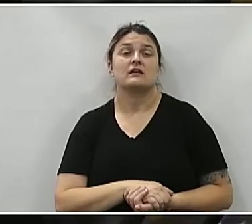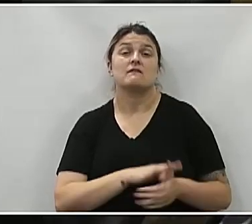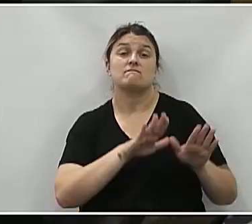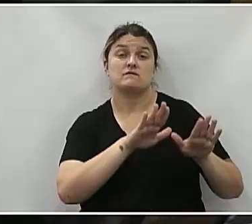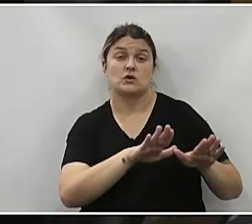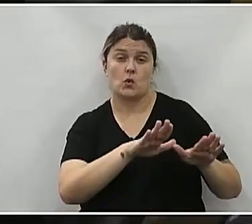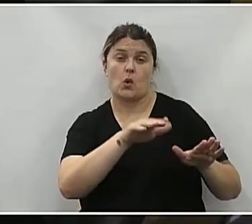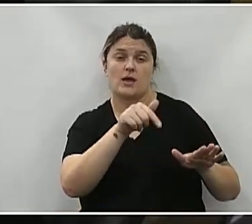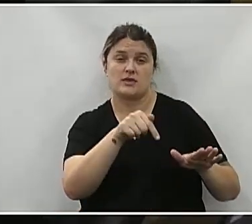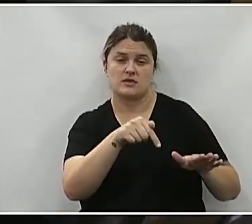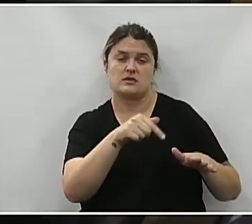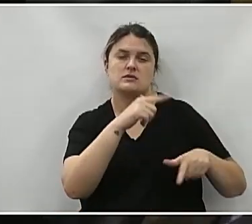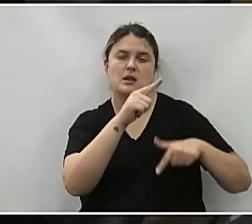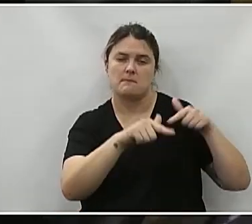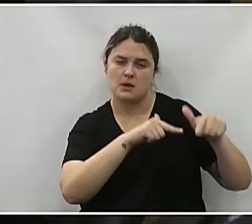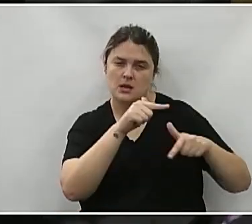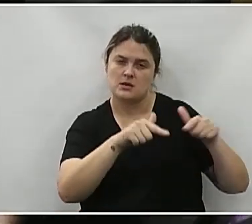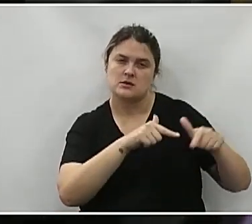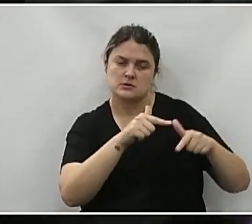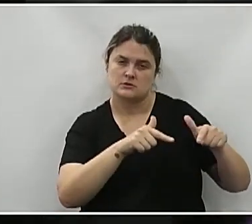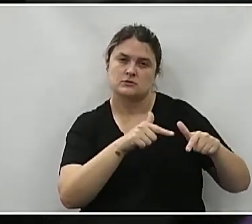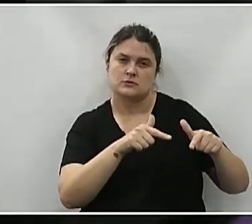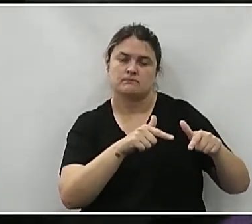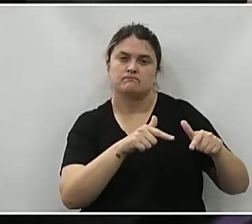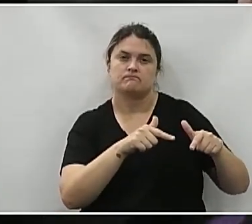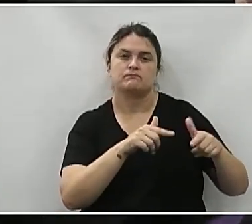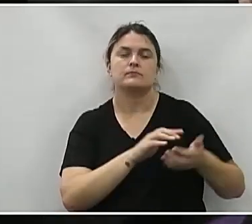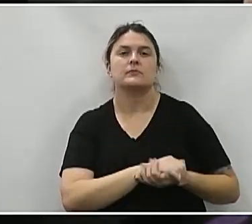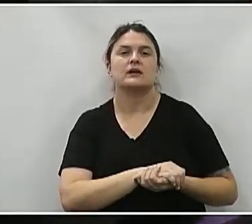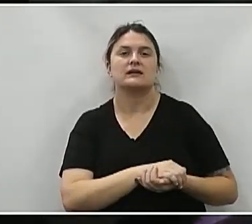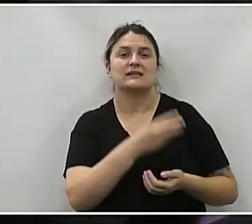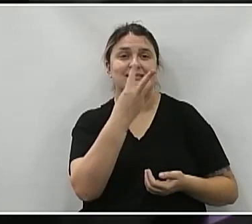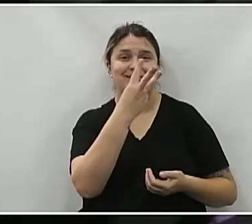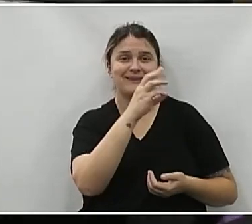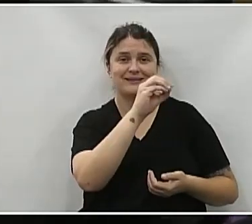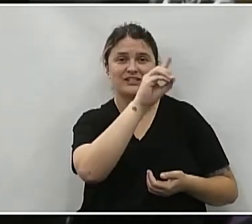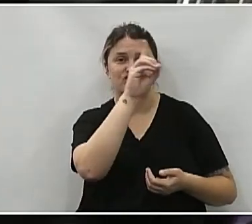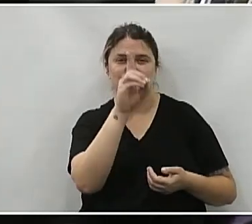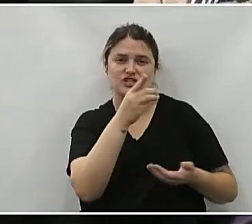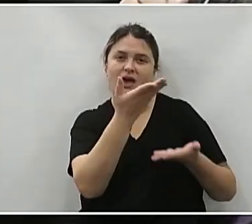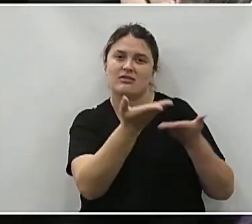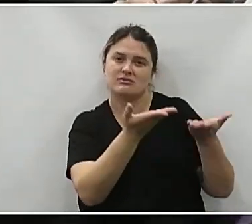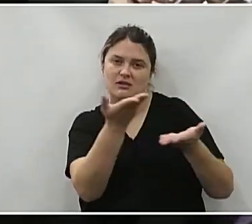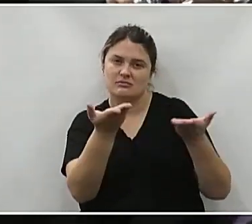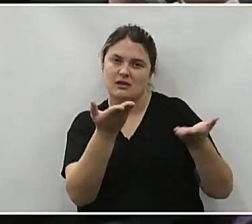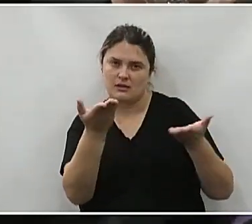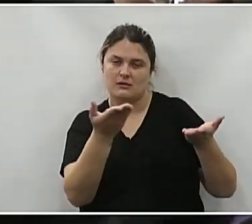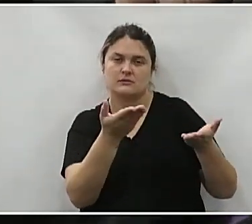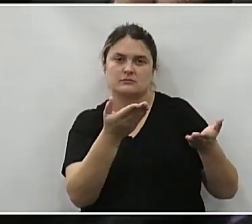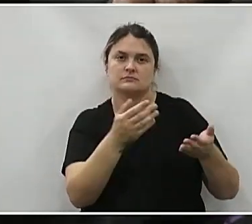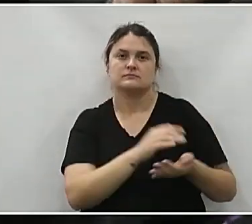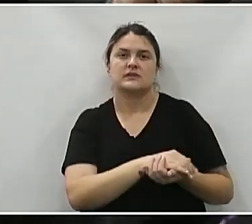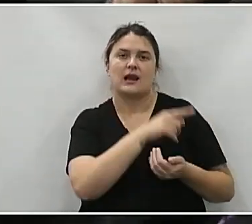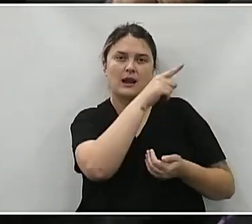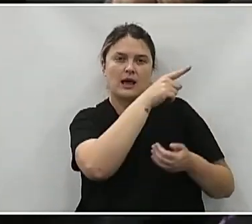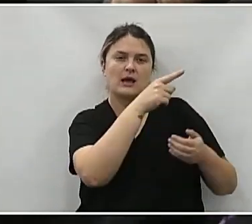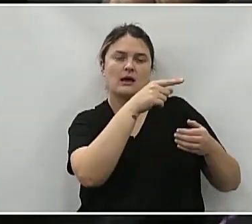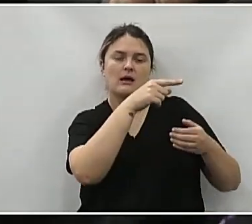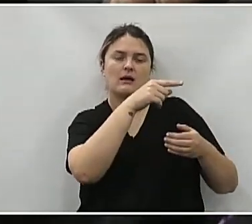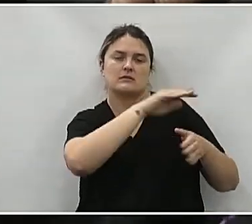Vitória com a carreta solidária da adra eh foram 30 dias de atendimento da carreta ali no espaço